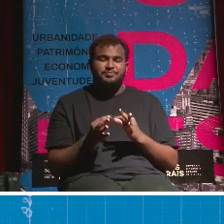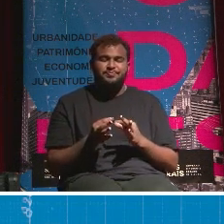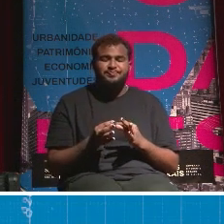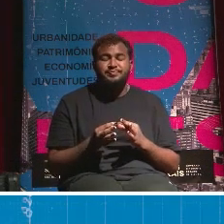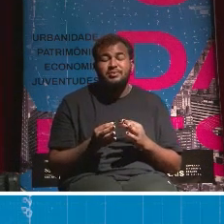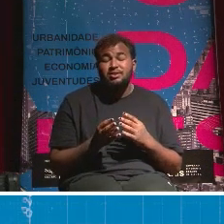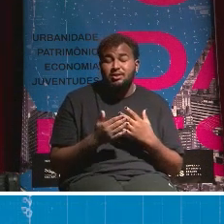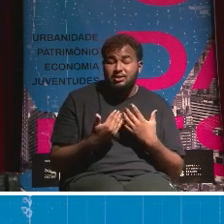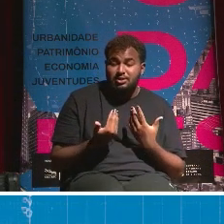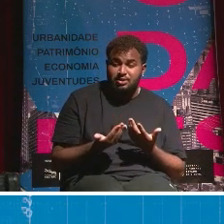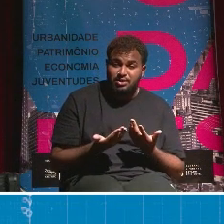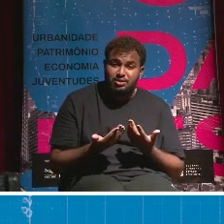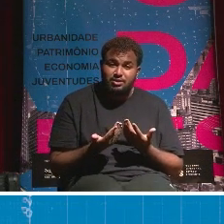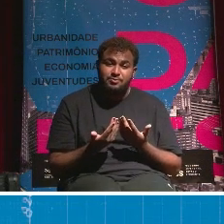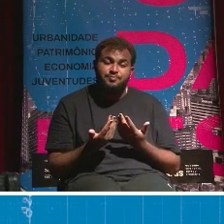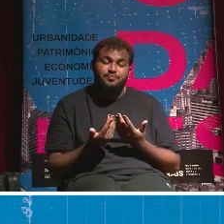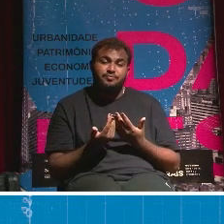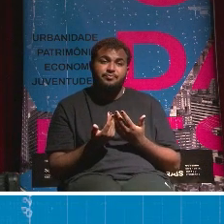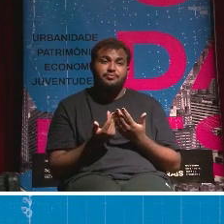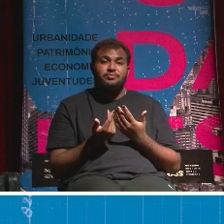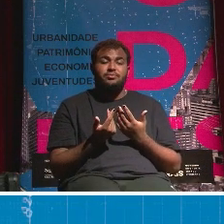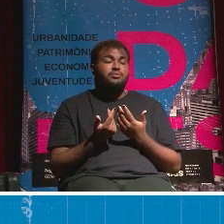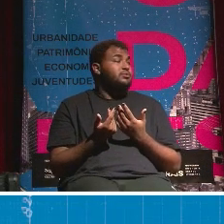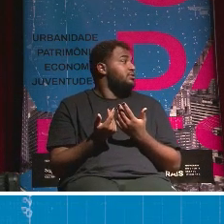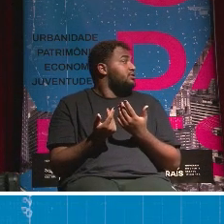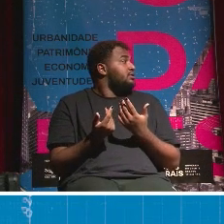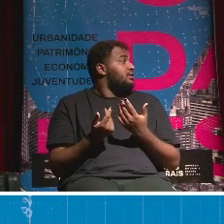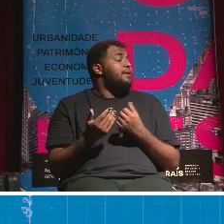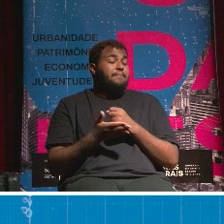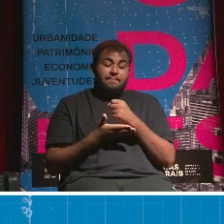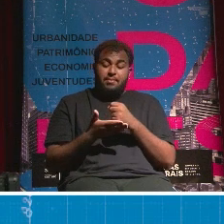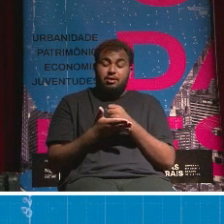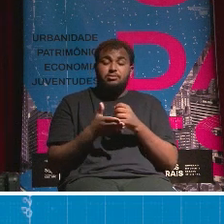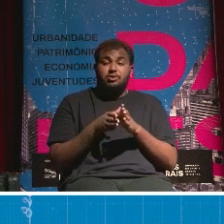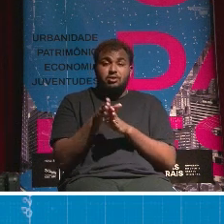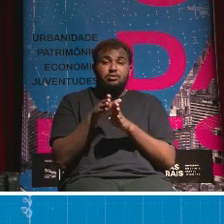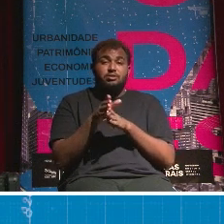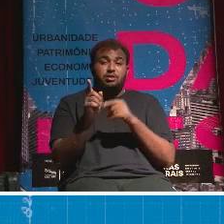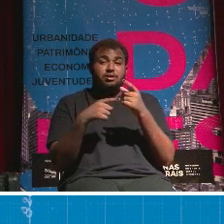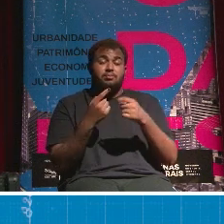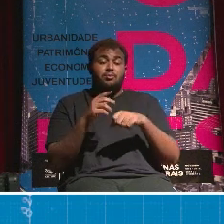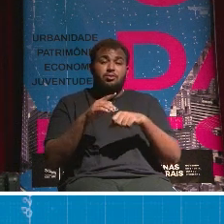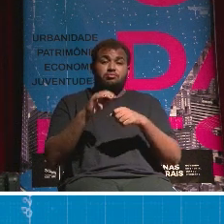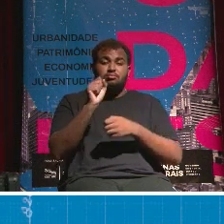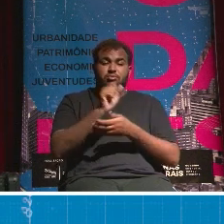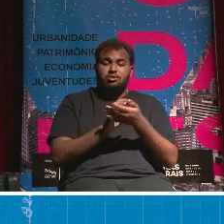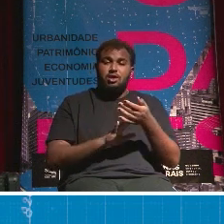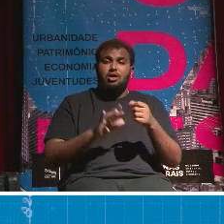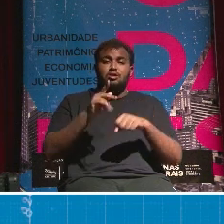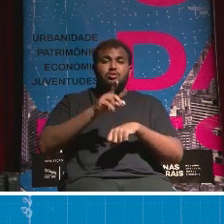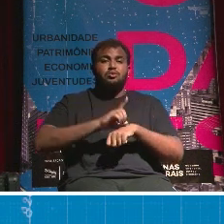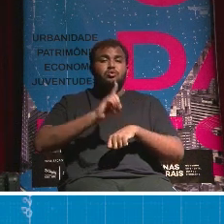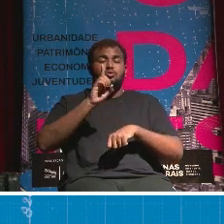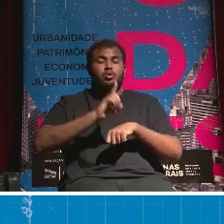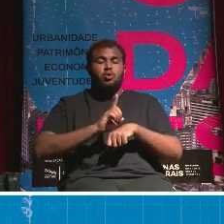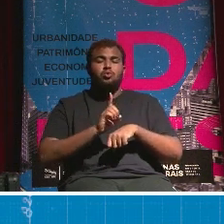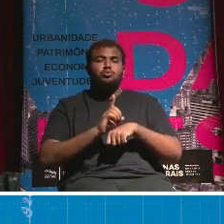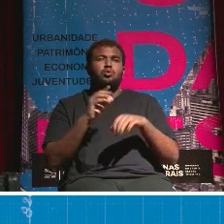E ela, com essa base, com essa orientação, ela, depois da sua tese de doutorado, nos últimos